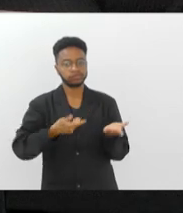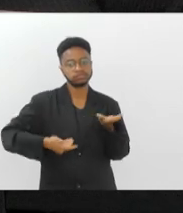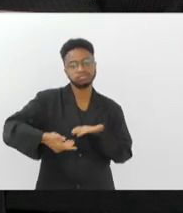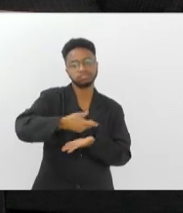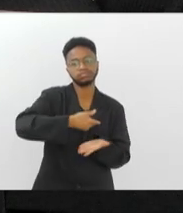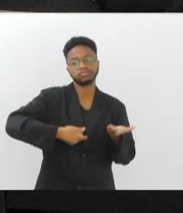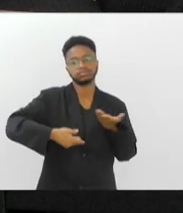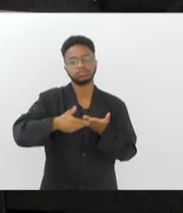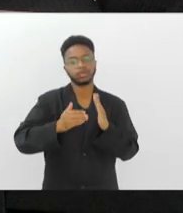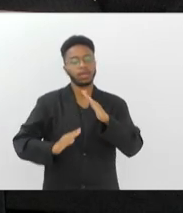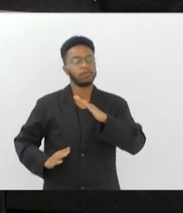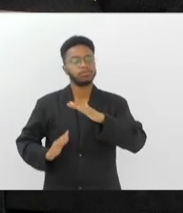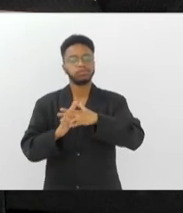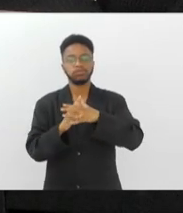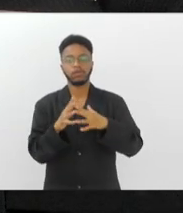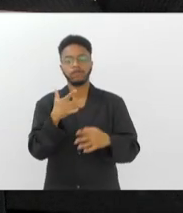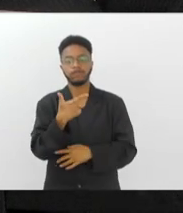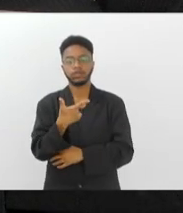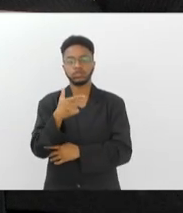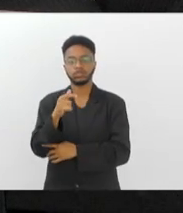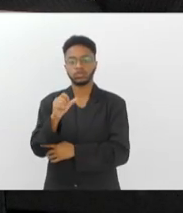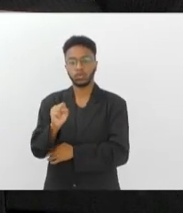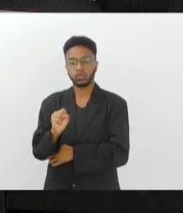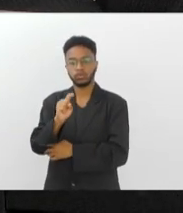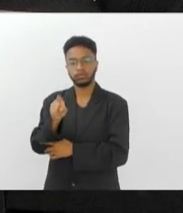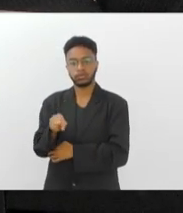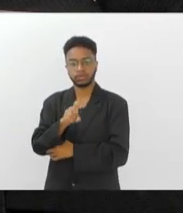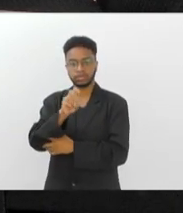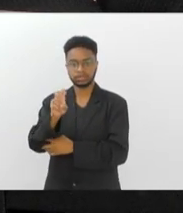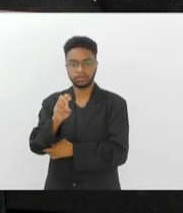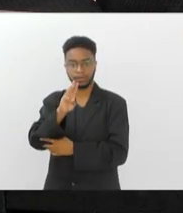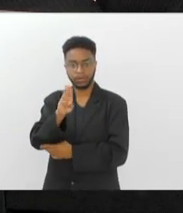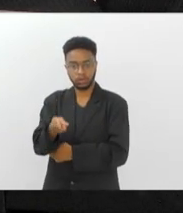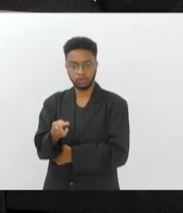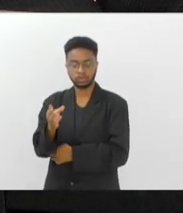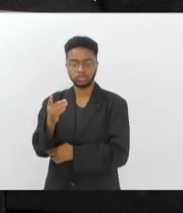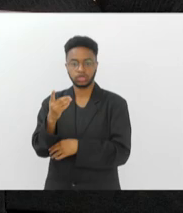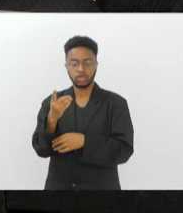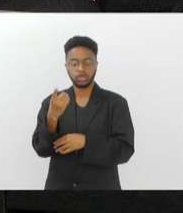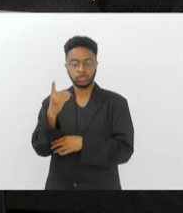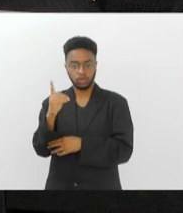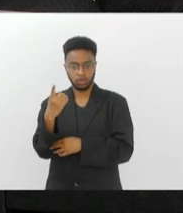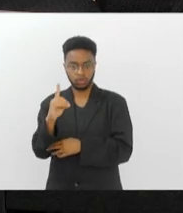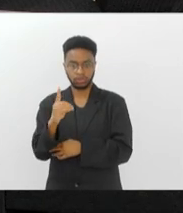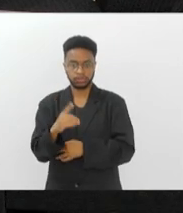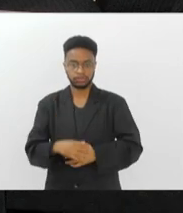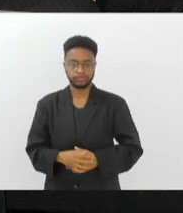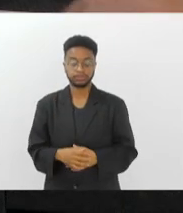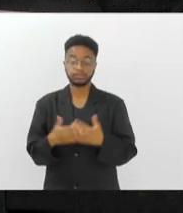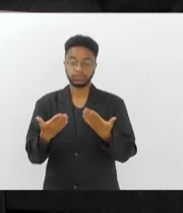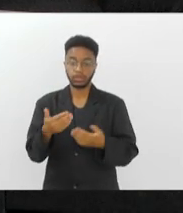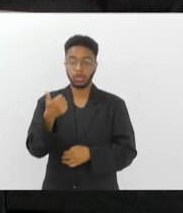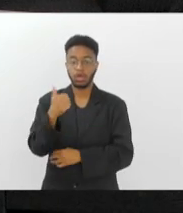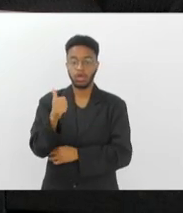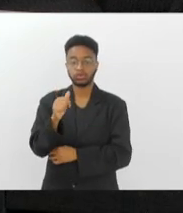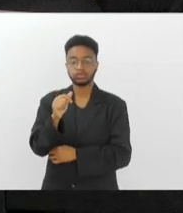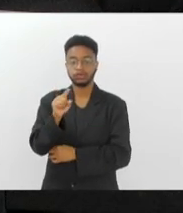a cifra de 28,5 milhões de dólares, dos quais